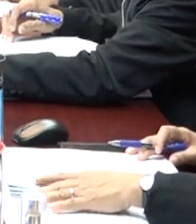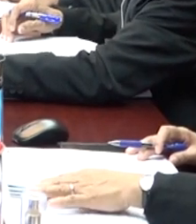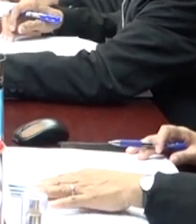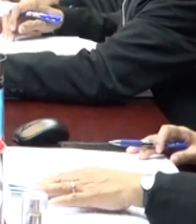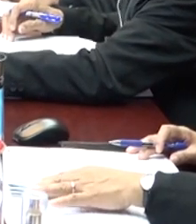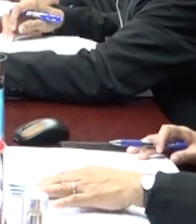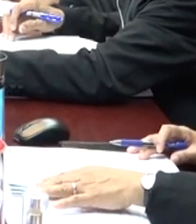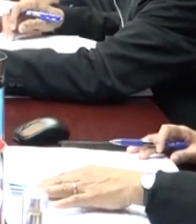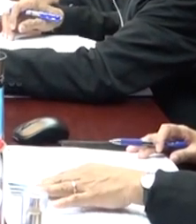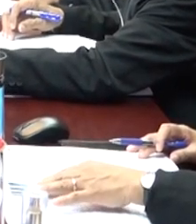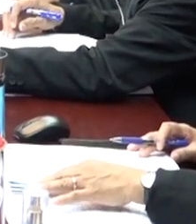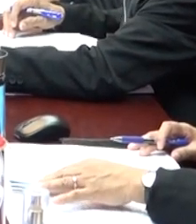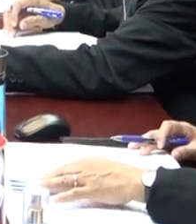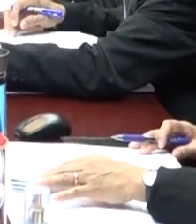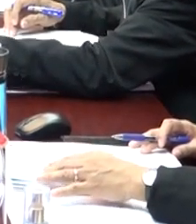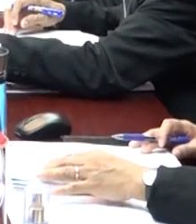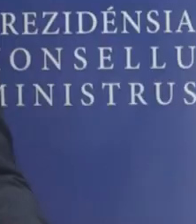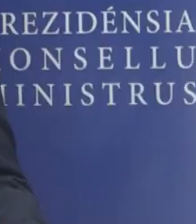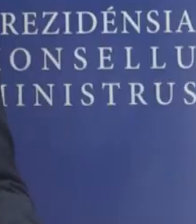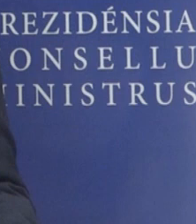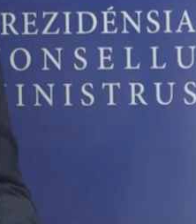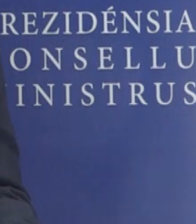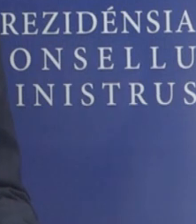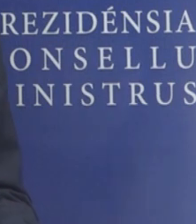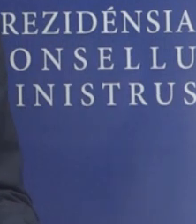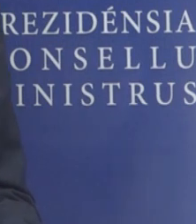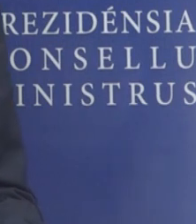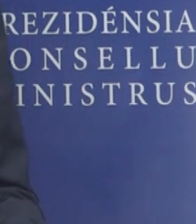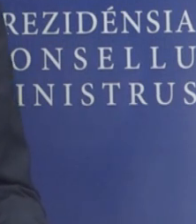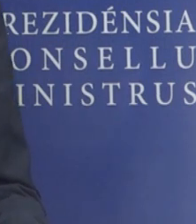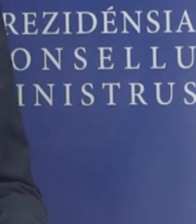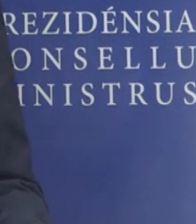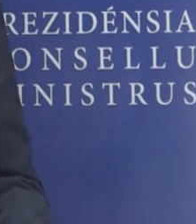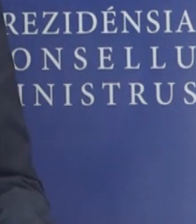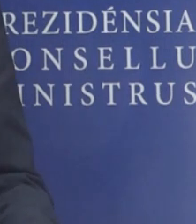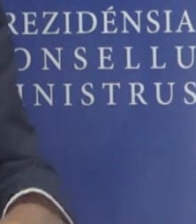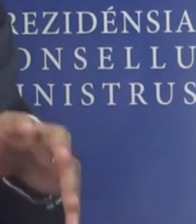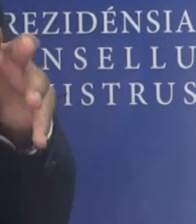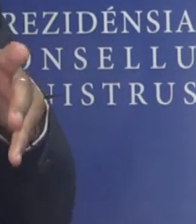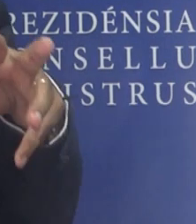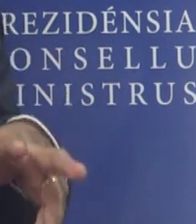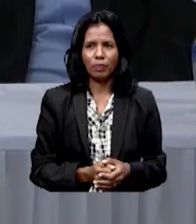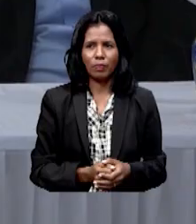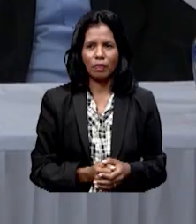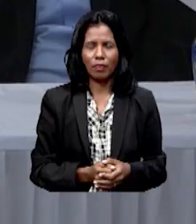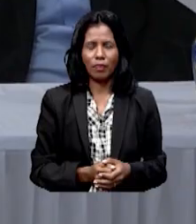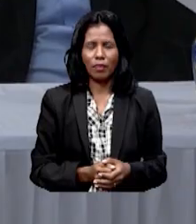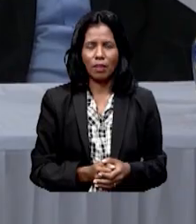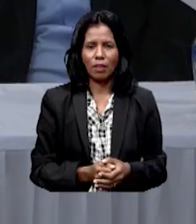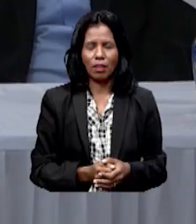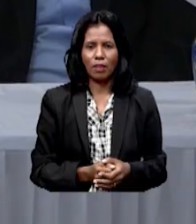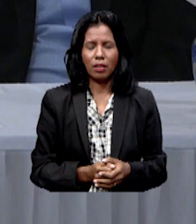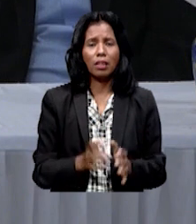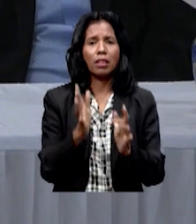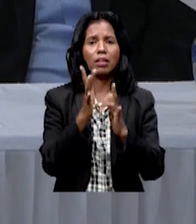Governo Timor-Leste lihusi ministro presidência conselho ministro hato parabéns ba padre Leandro Maria Alves nebe Vaticano